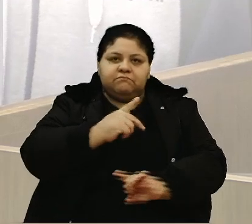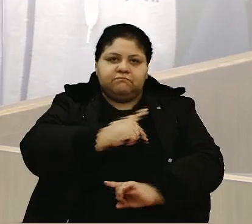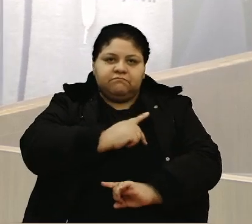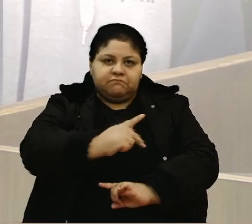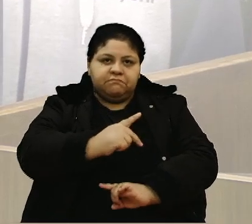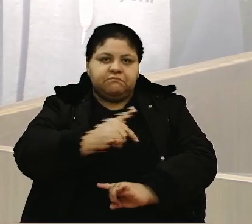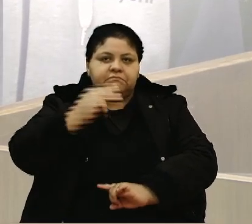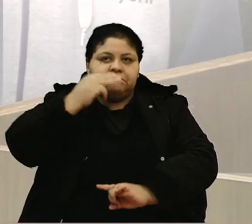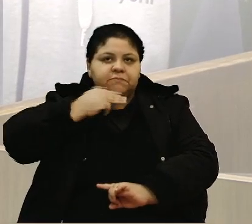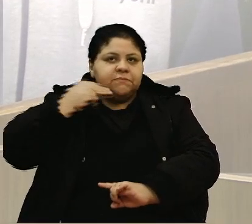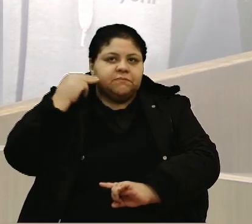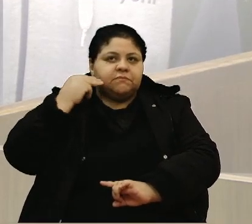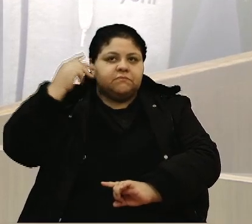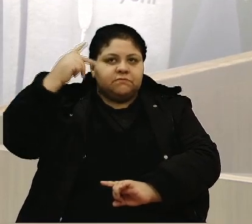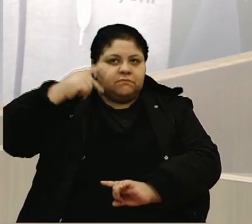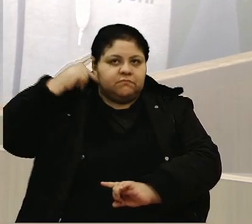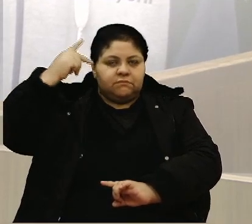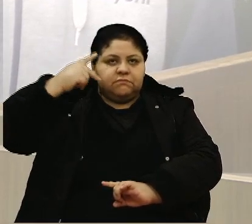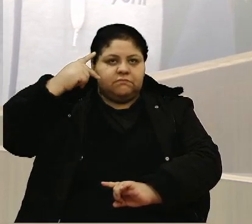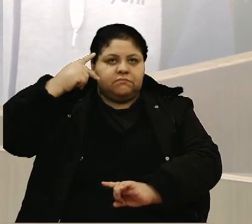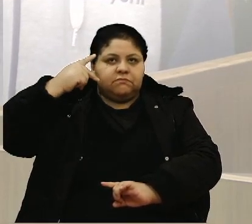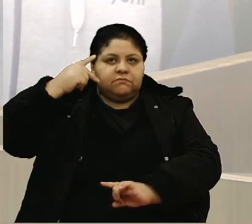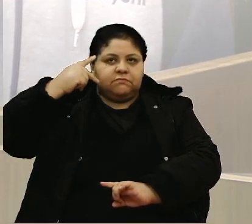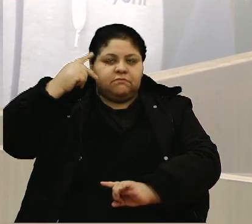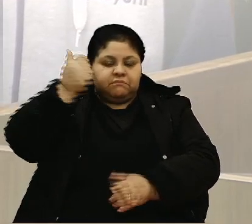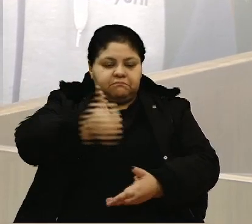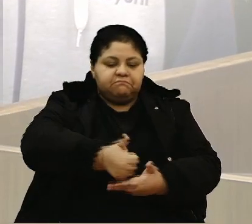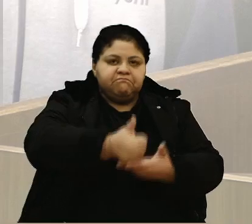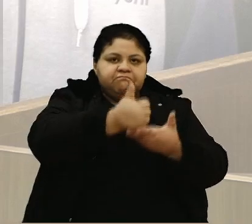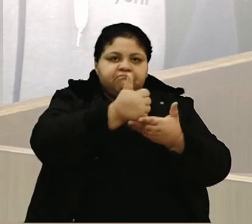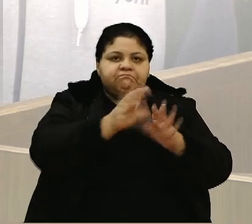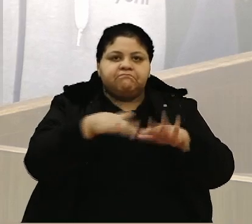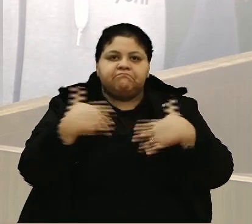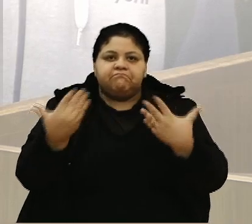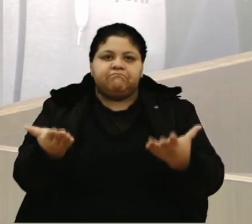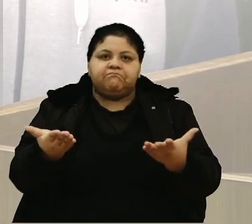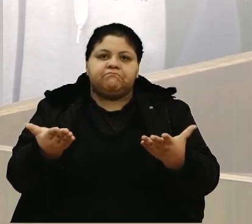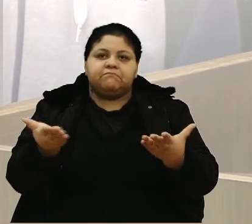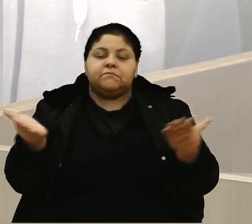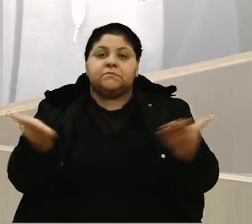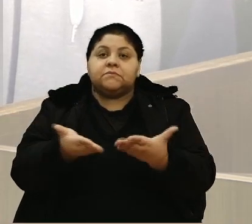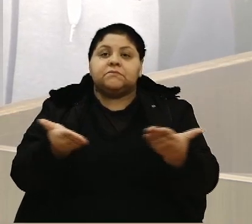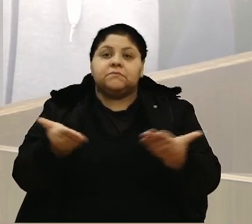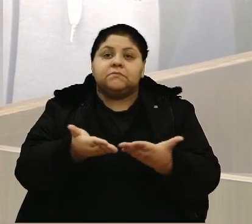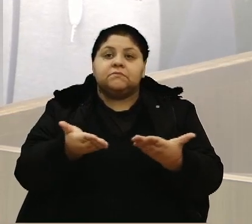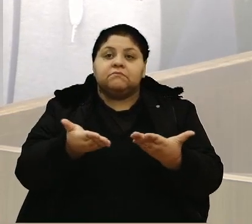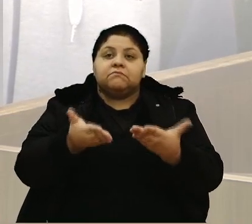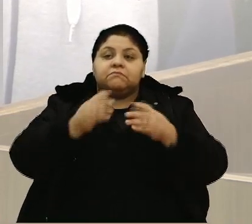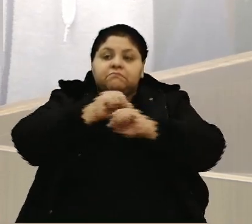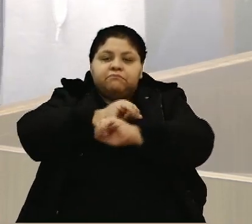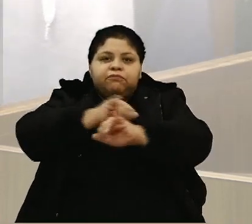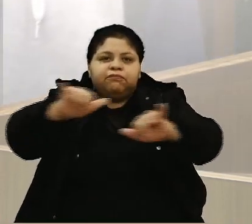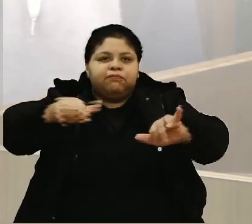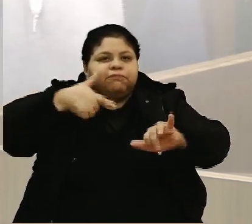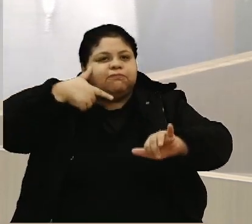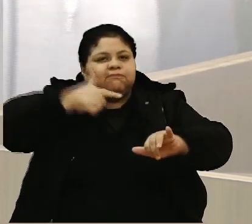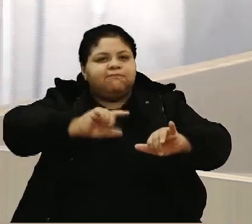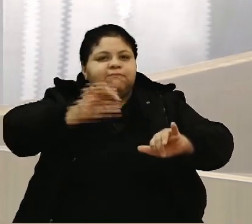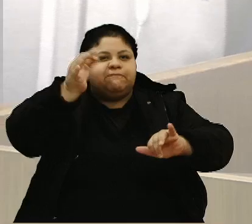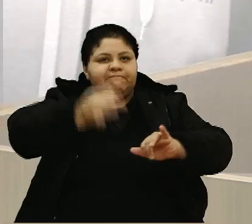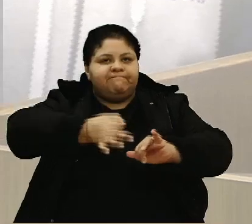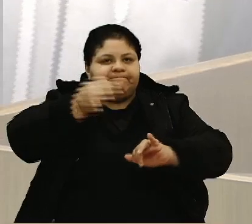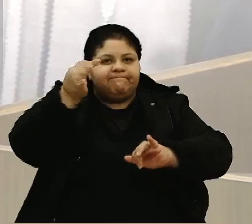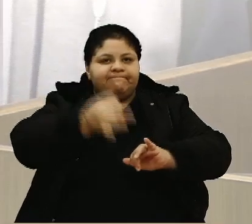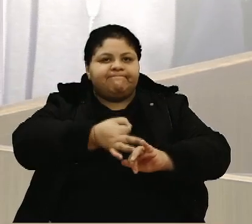Marisol e os vereadores que estão nos apoiando. Então, hoje viemos compartilhar uma conquista extraordinária